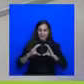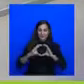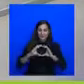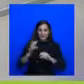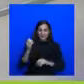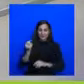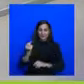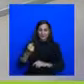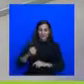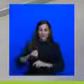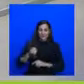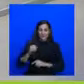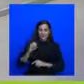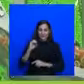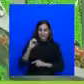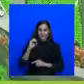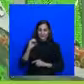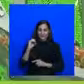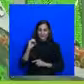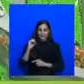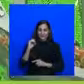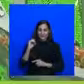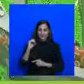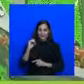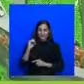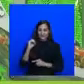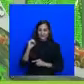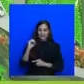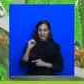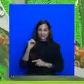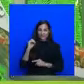Bola branca, número 0.